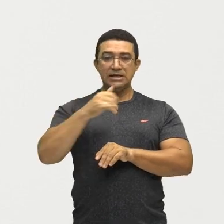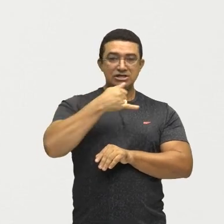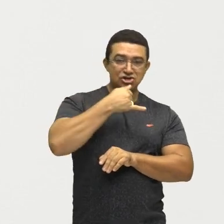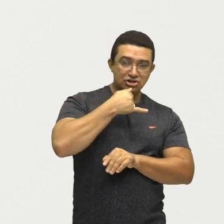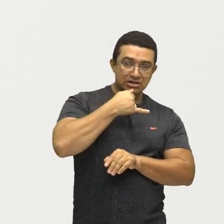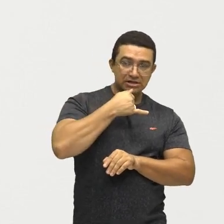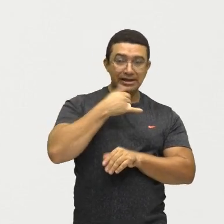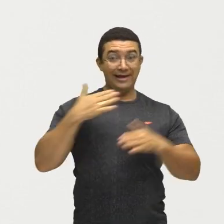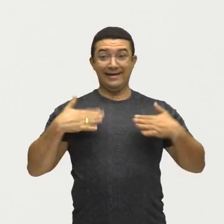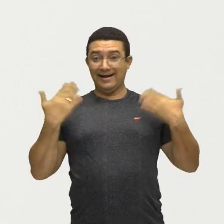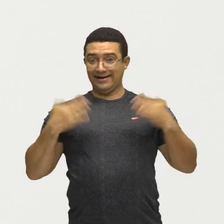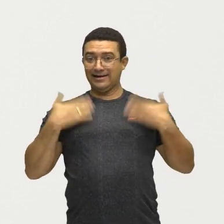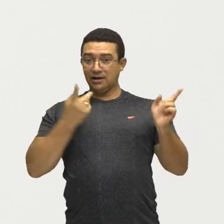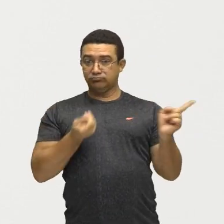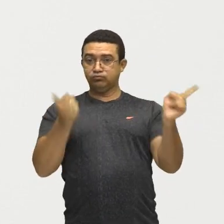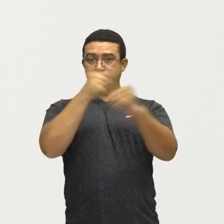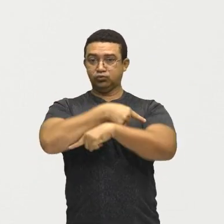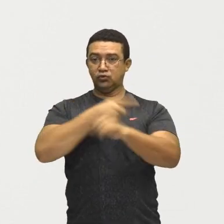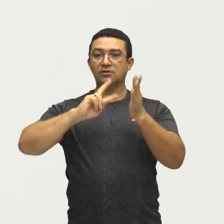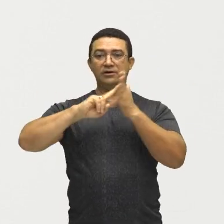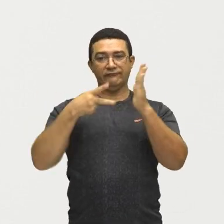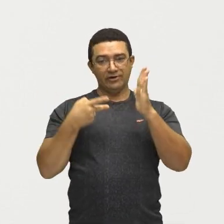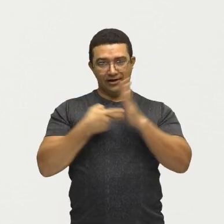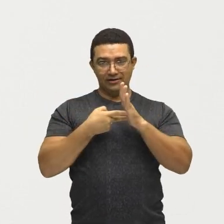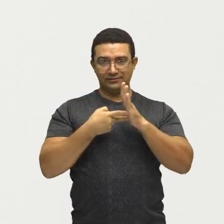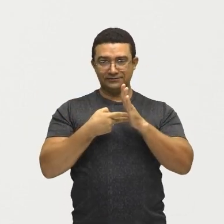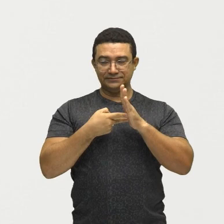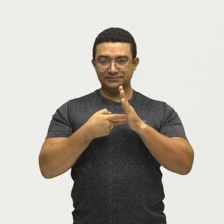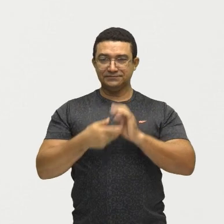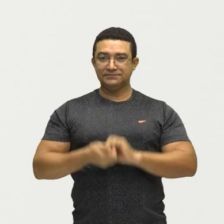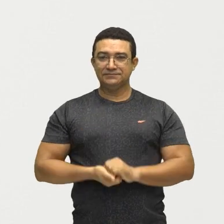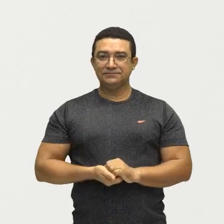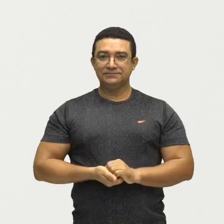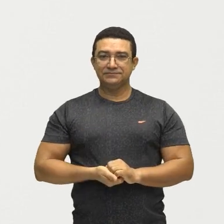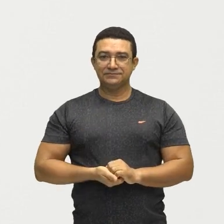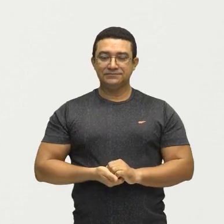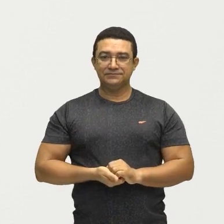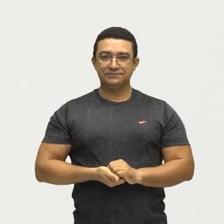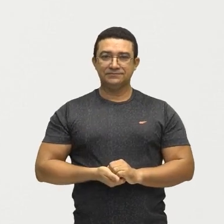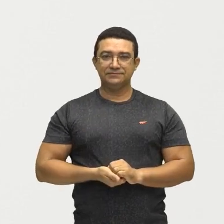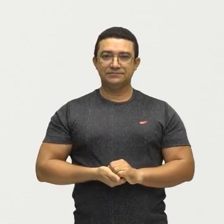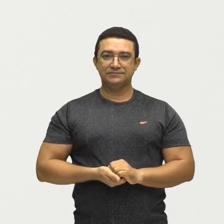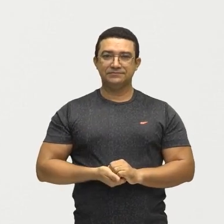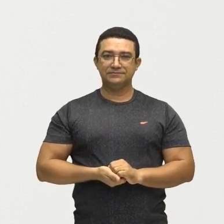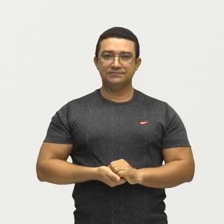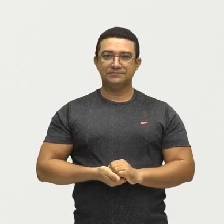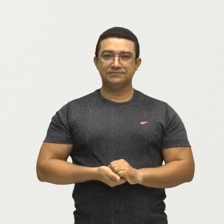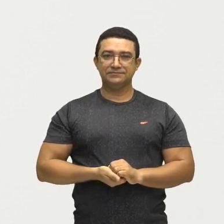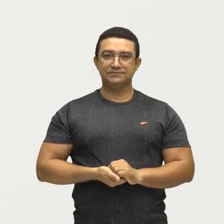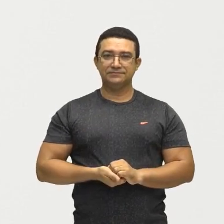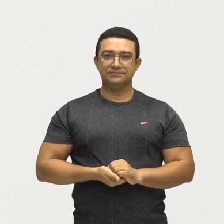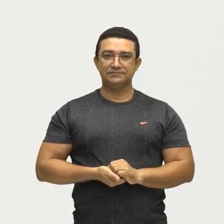e alegria são ideias opostas, né, nos seus sentidos.